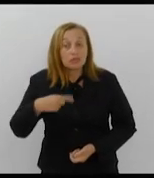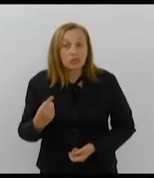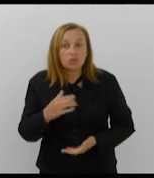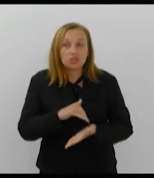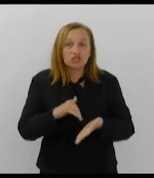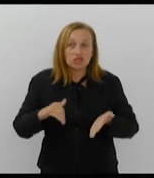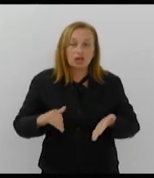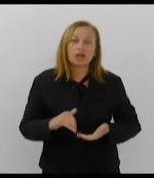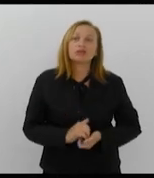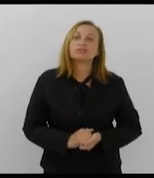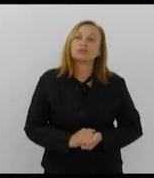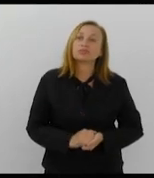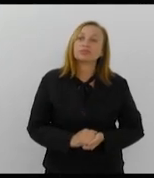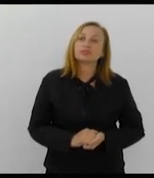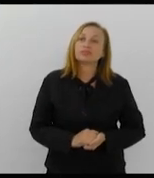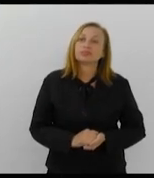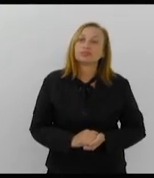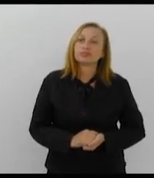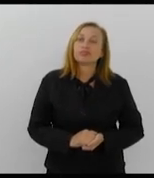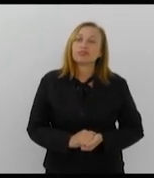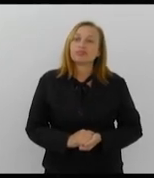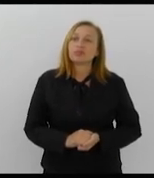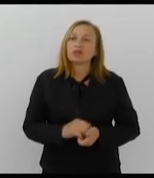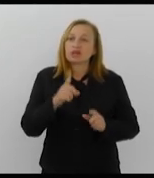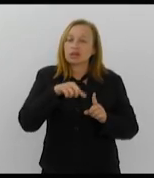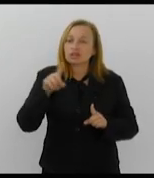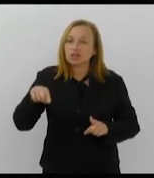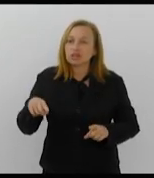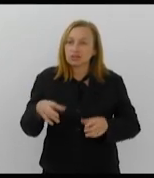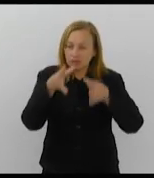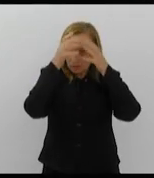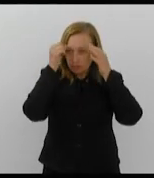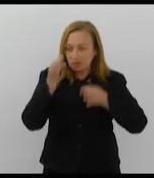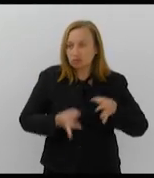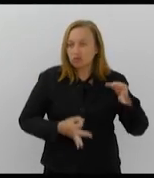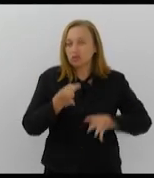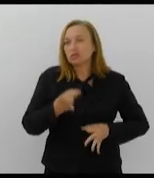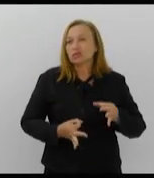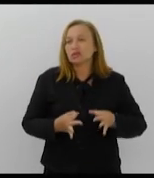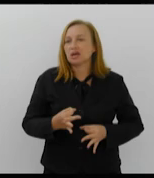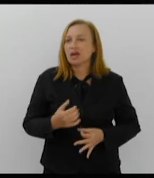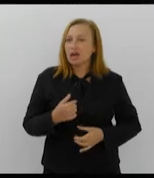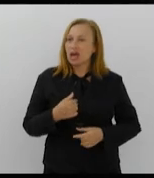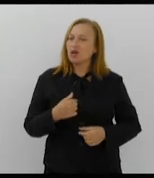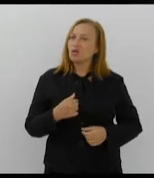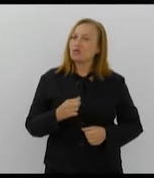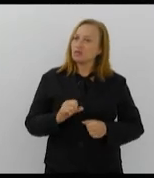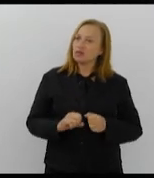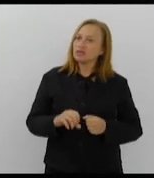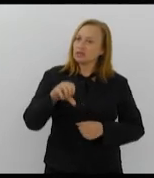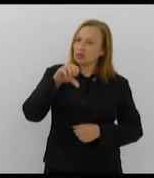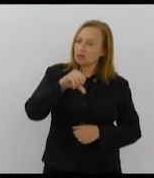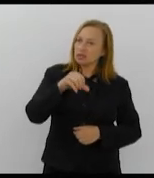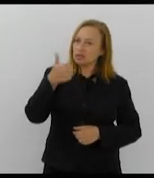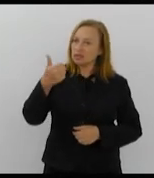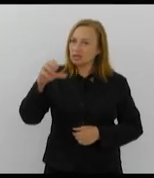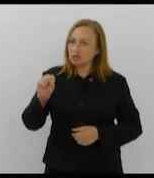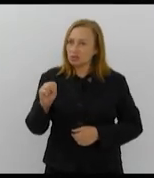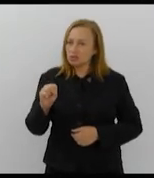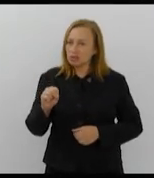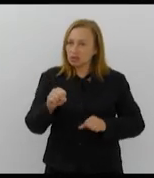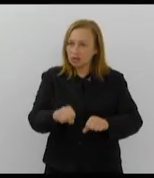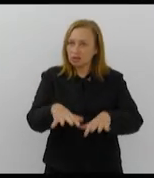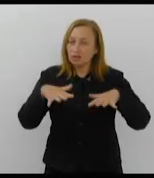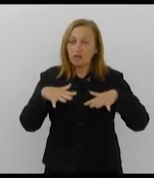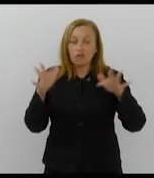isso das estatísticas do tribunal. Mas eu fiz essas 918 audiências